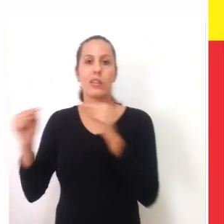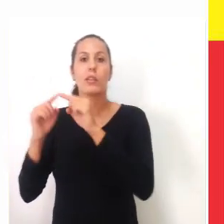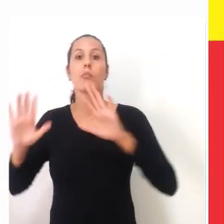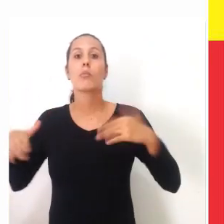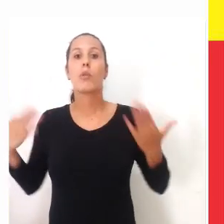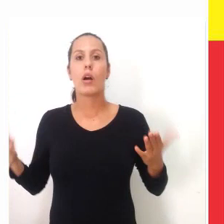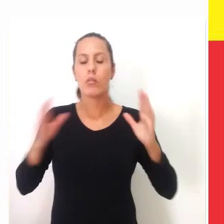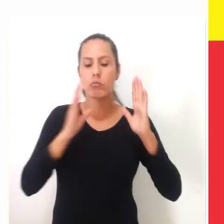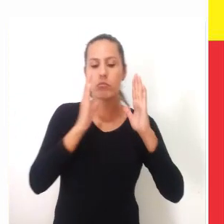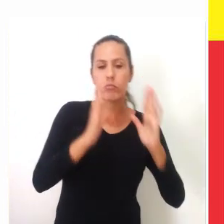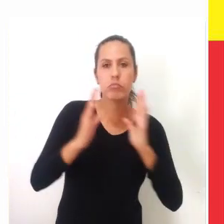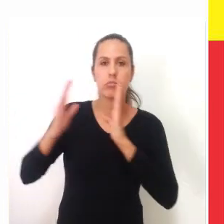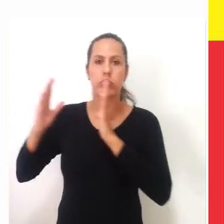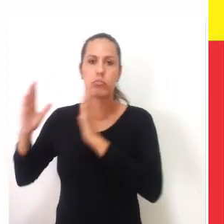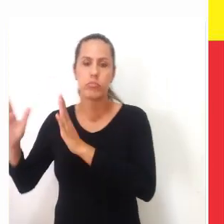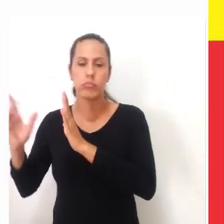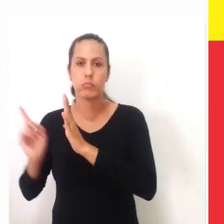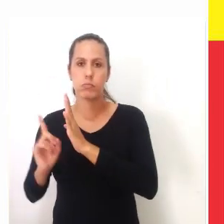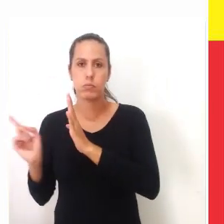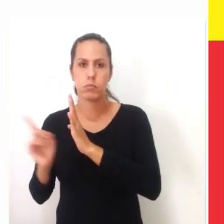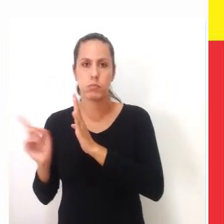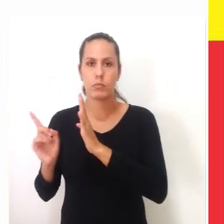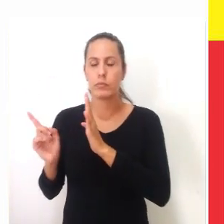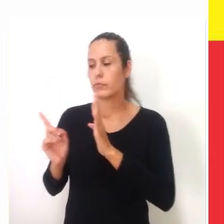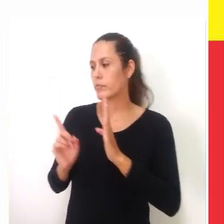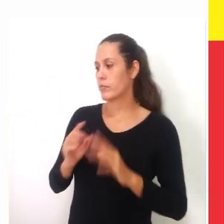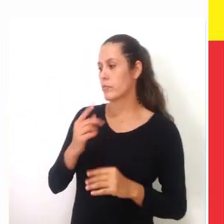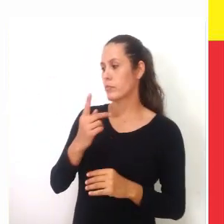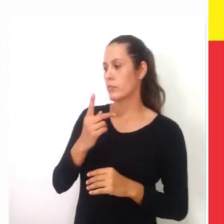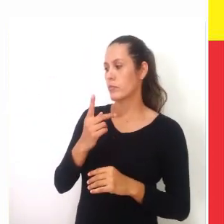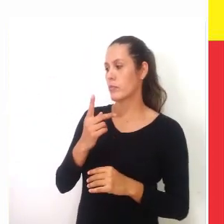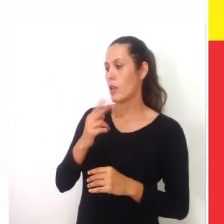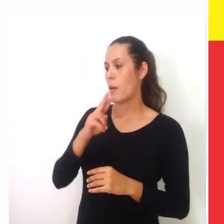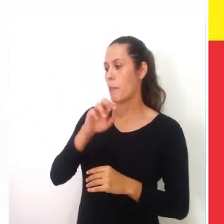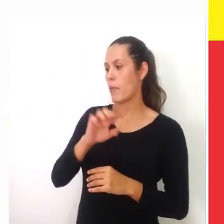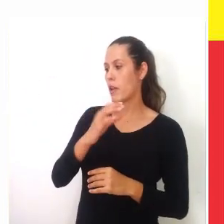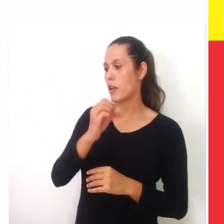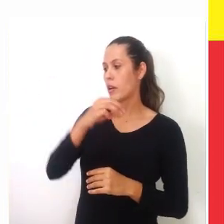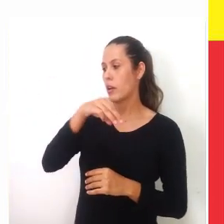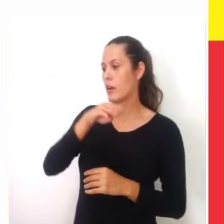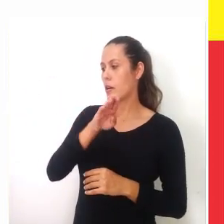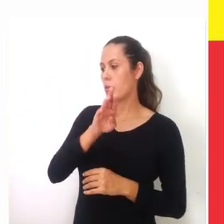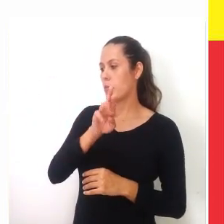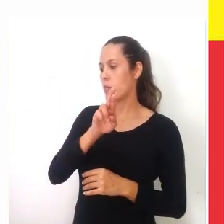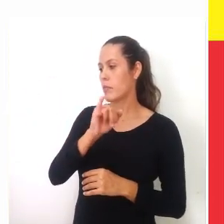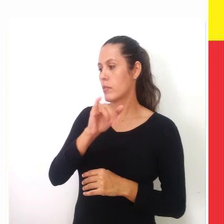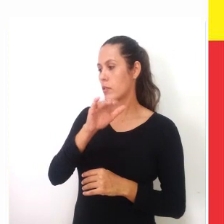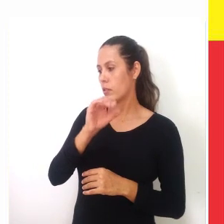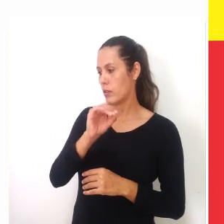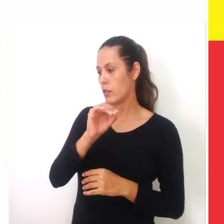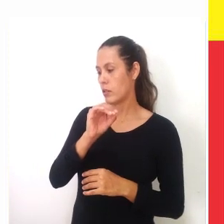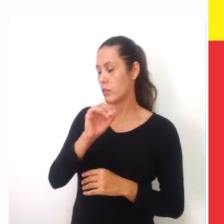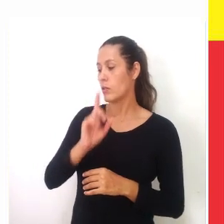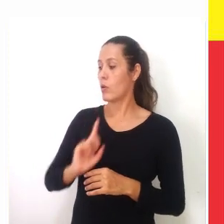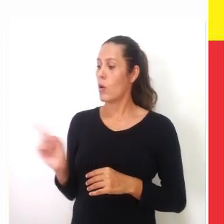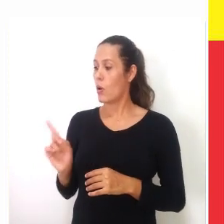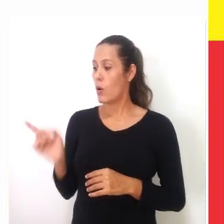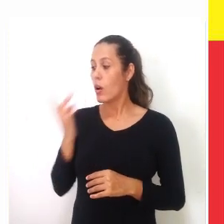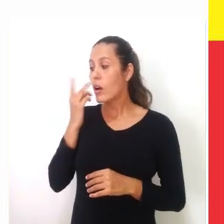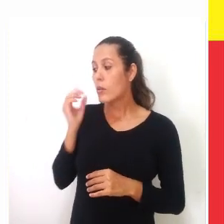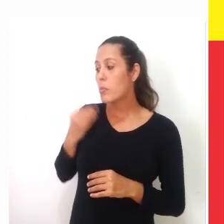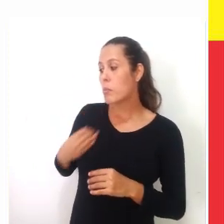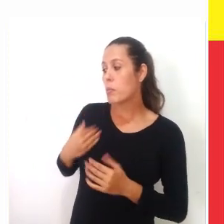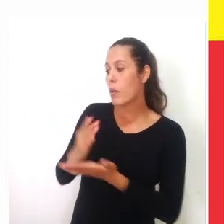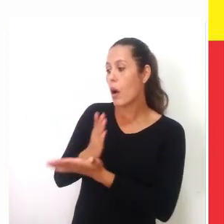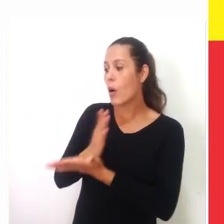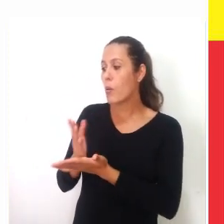pertenceu a um período, uma era chamada pré-cambriana. Quando a gente encontra o fóssil de ambiente, que eu já